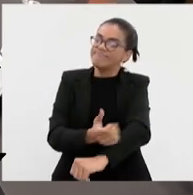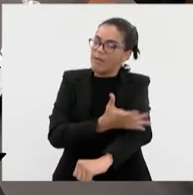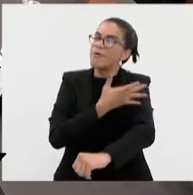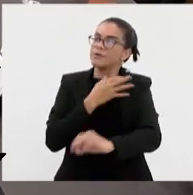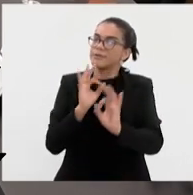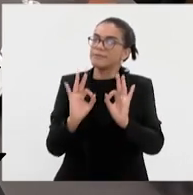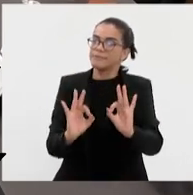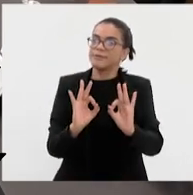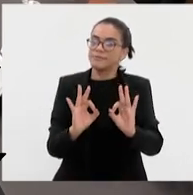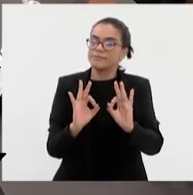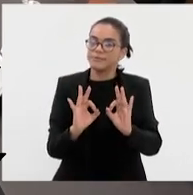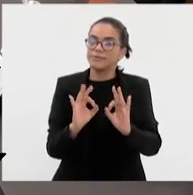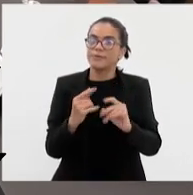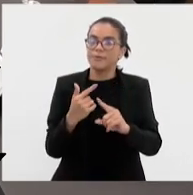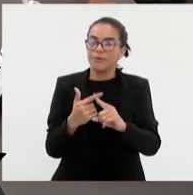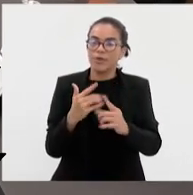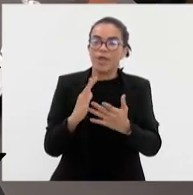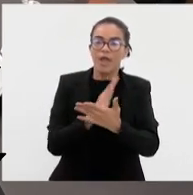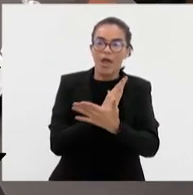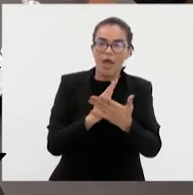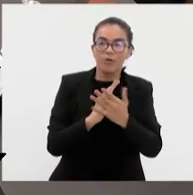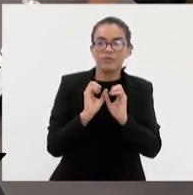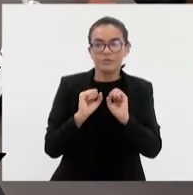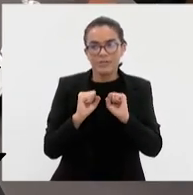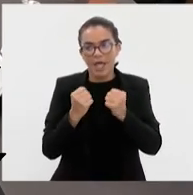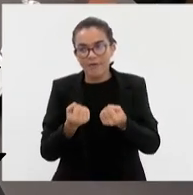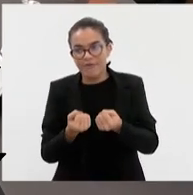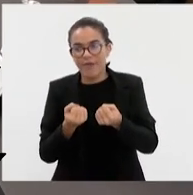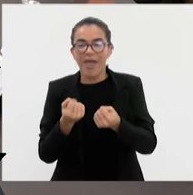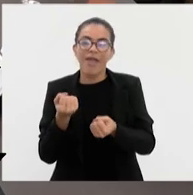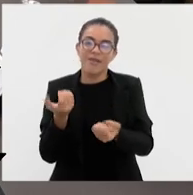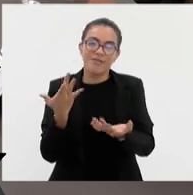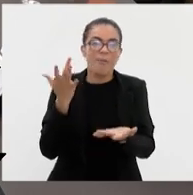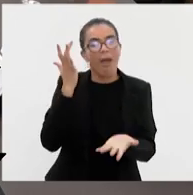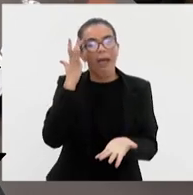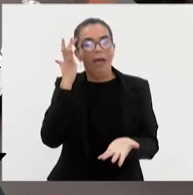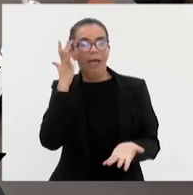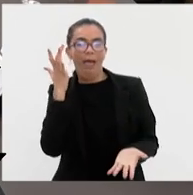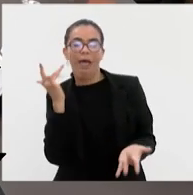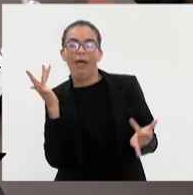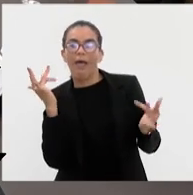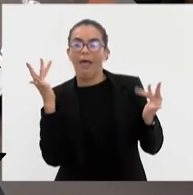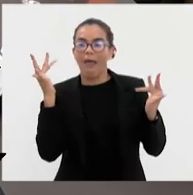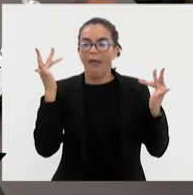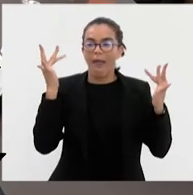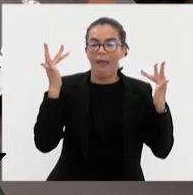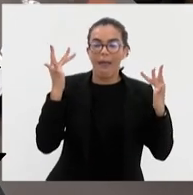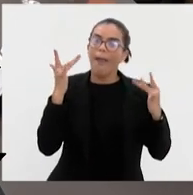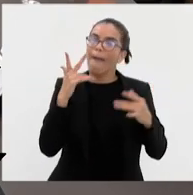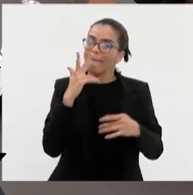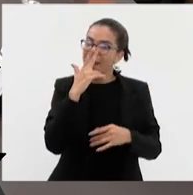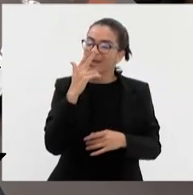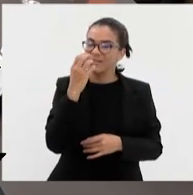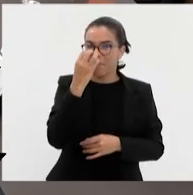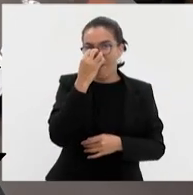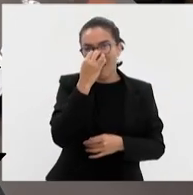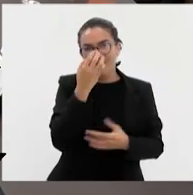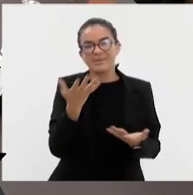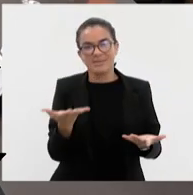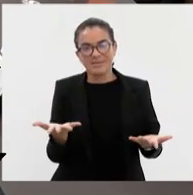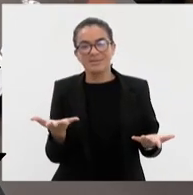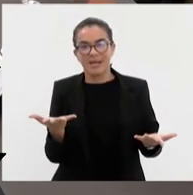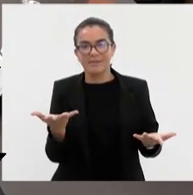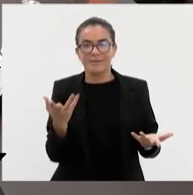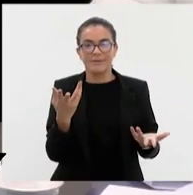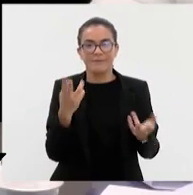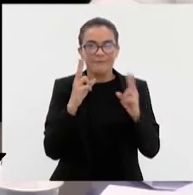porque tem alguns que defendem simplesmente por modinha, e eu acho isso realmente uma palhaçada, você olhar e